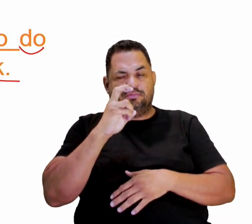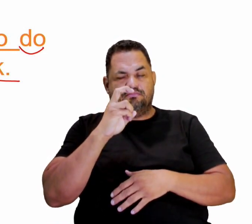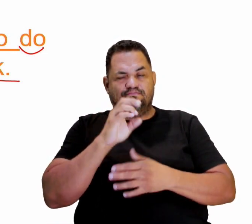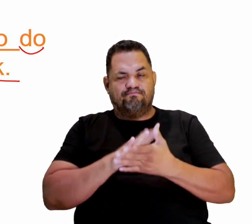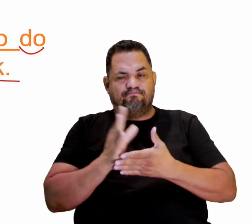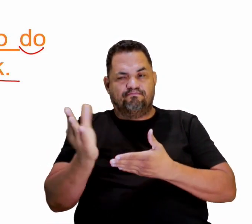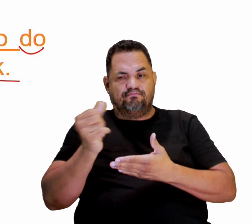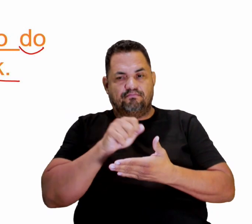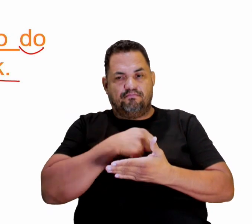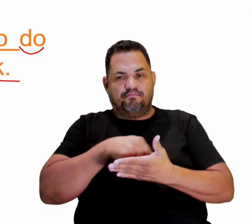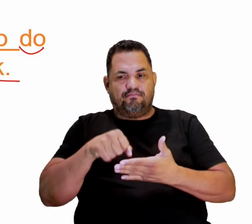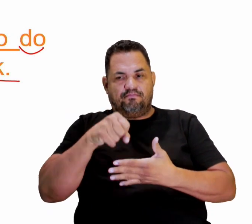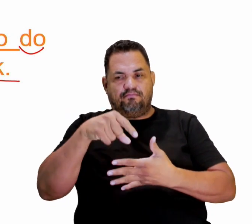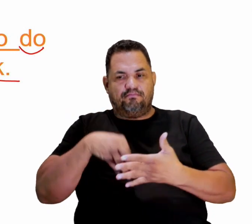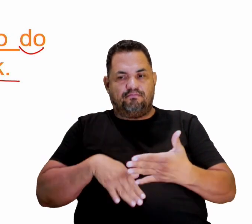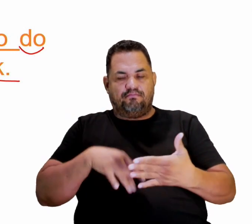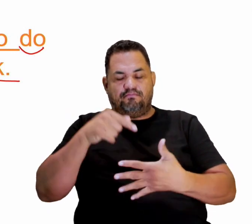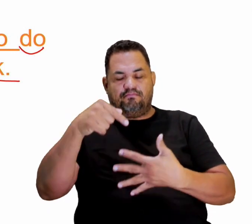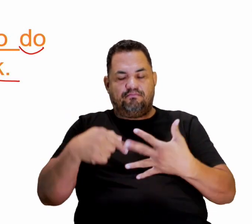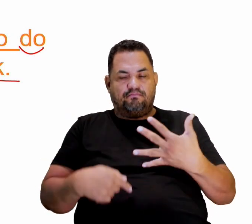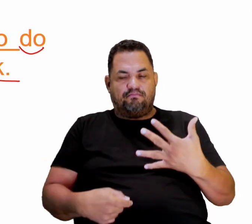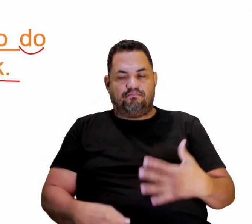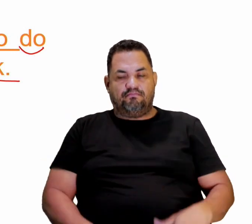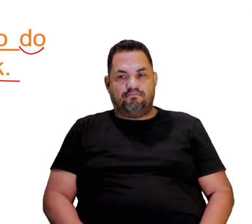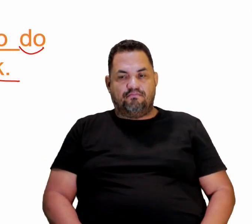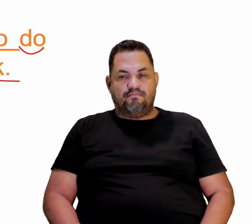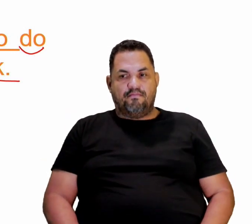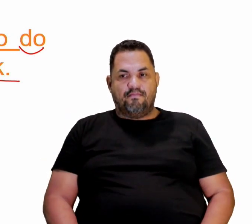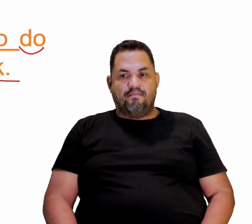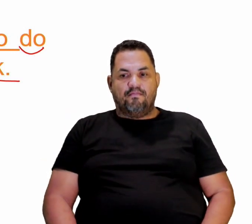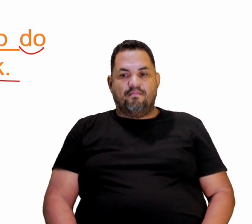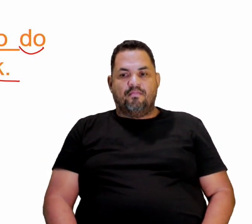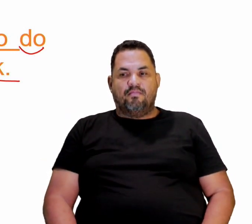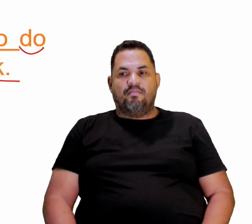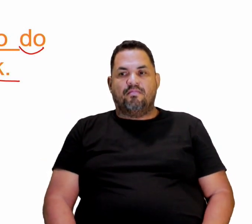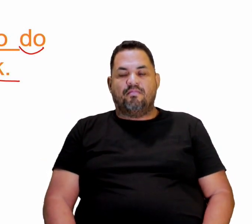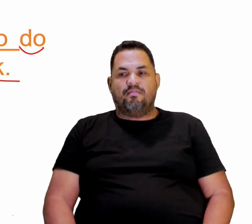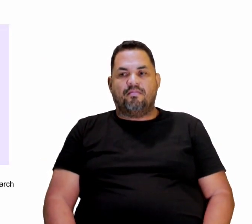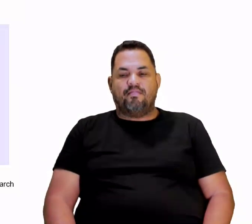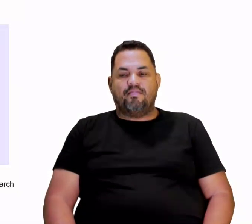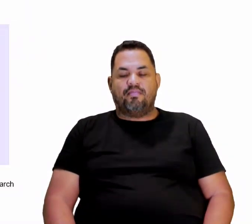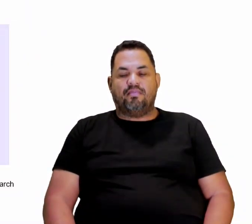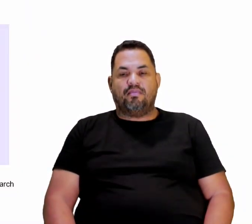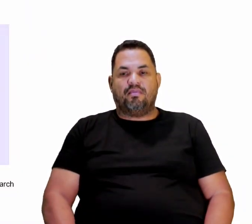nesse momento mesmo tô aqui ó vou fazer uma atividade igual antes de mais amor